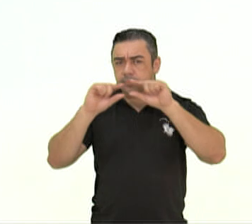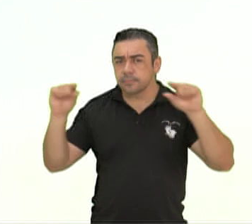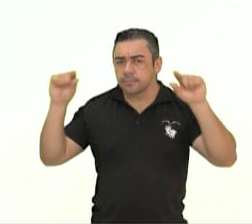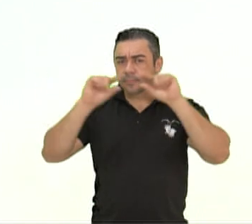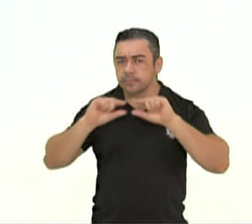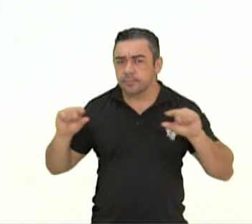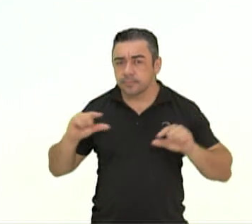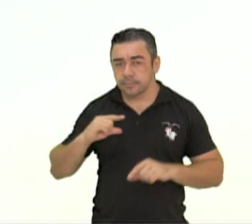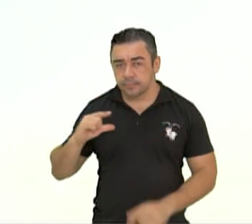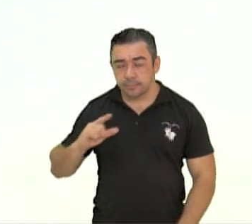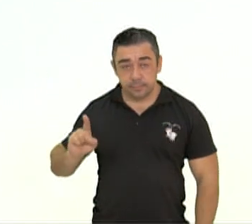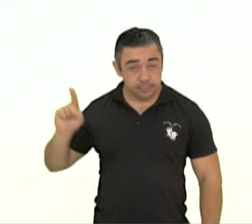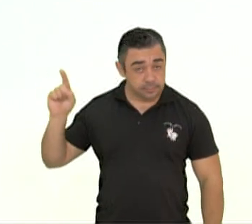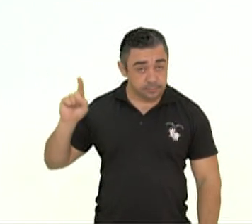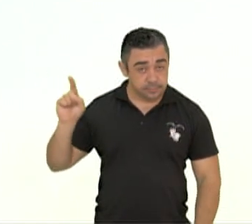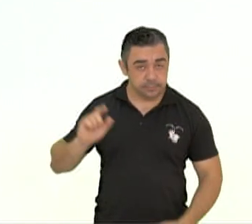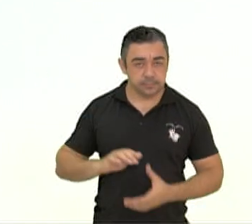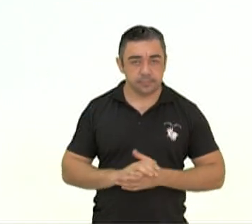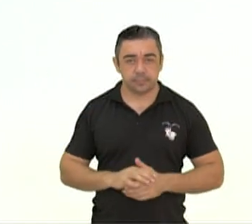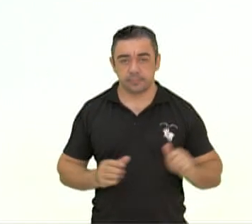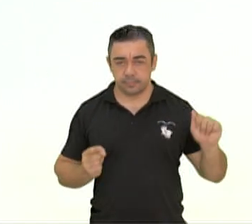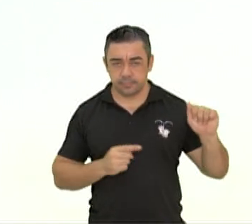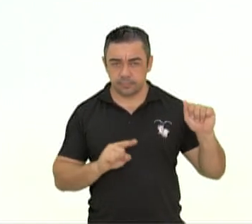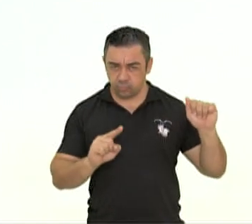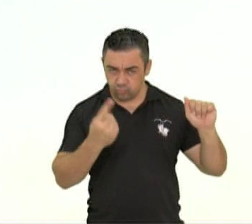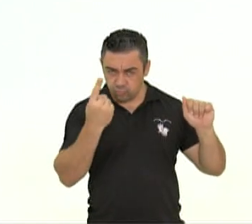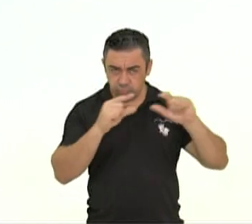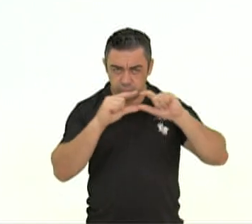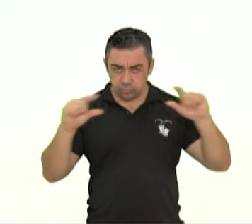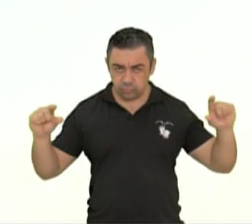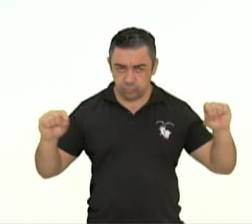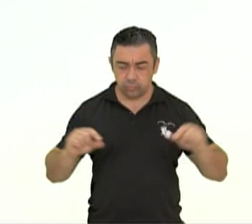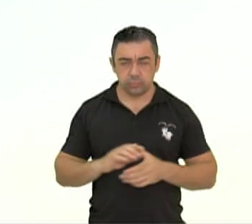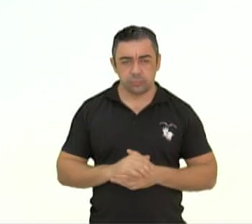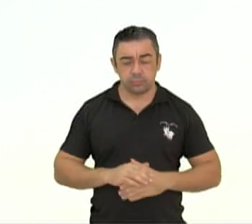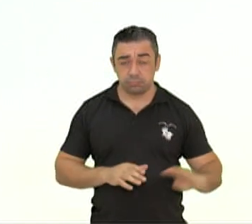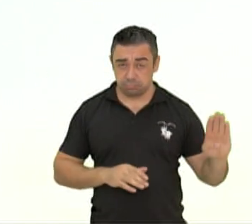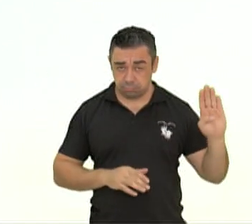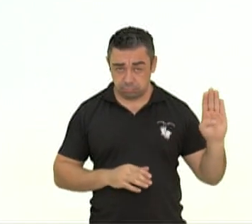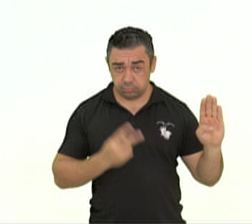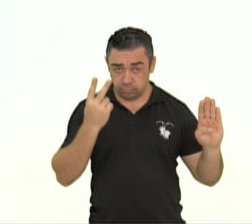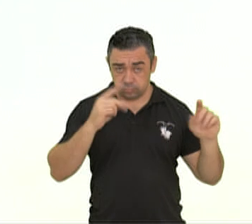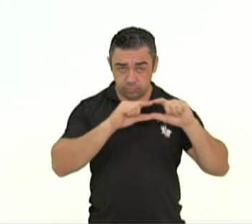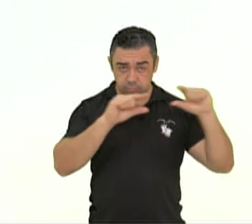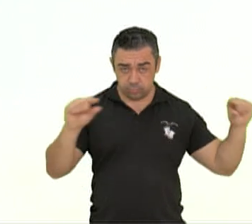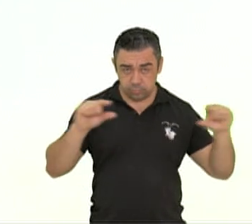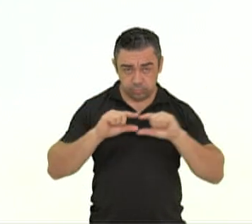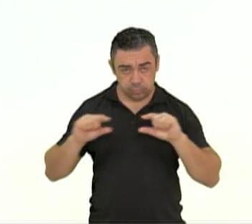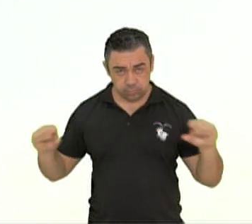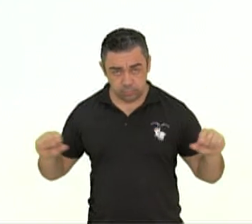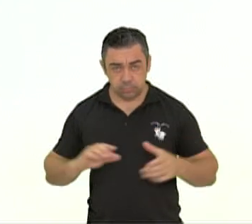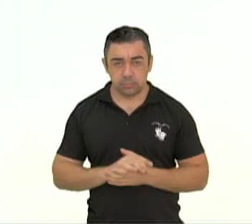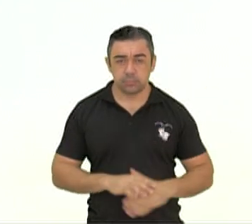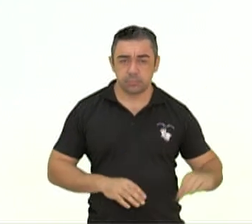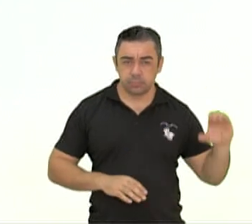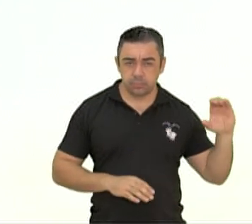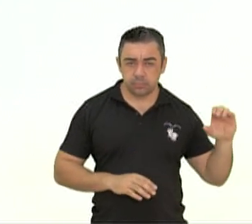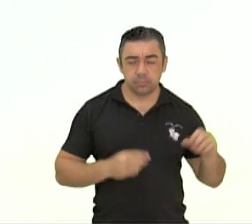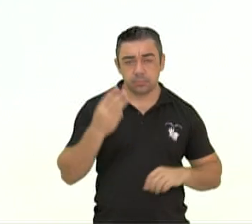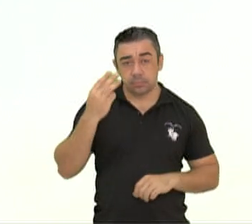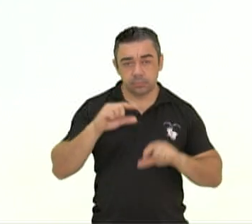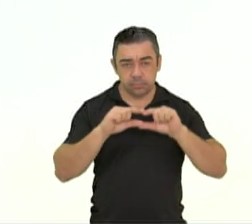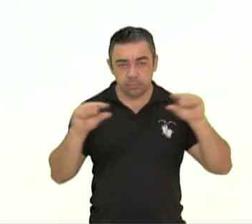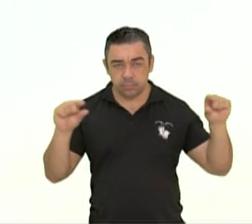na sentença acima? A, uma oração. B, 2 orações. C,